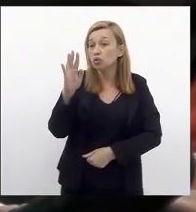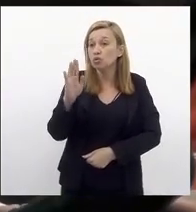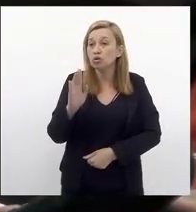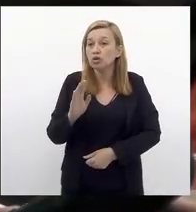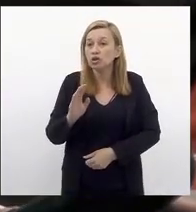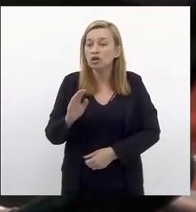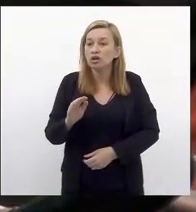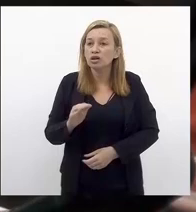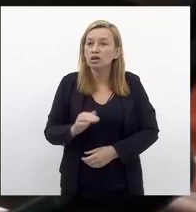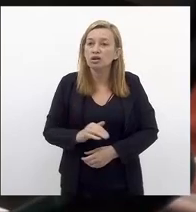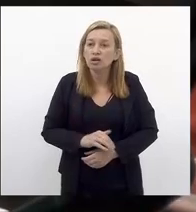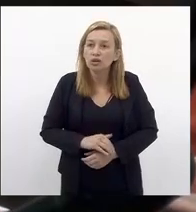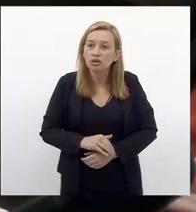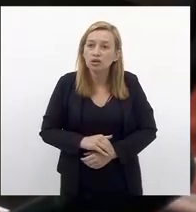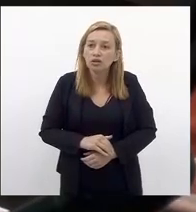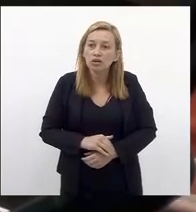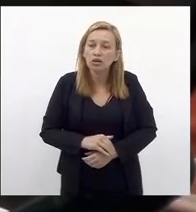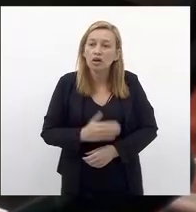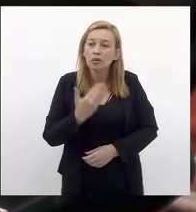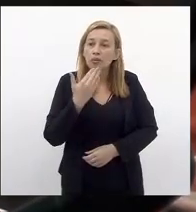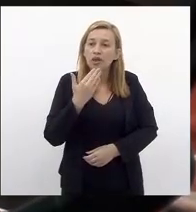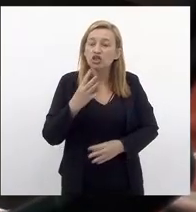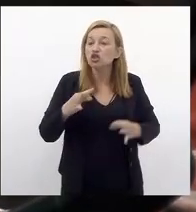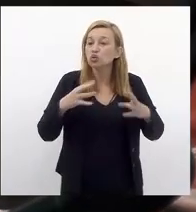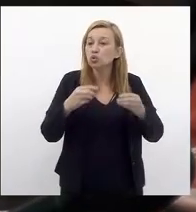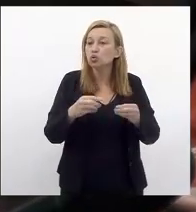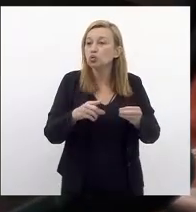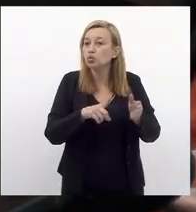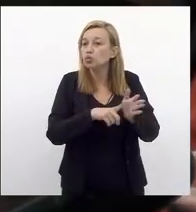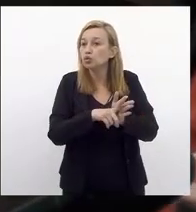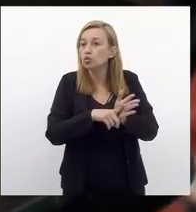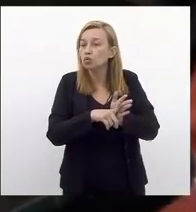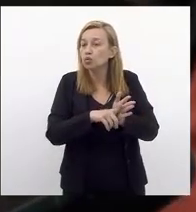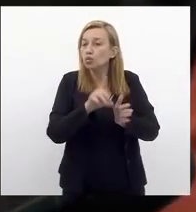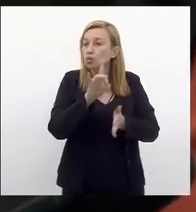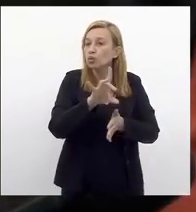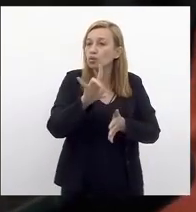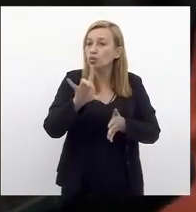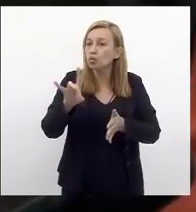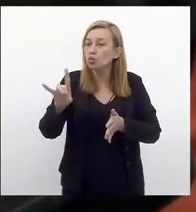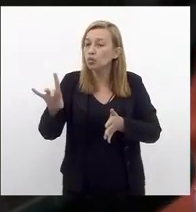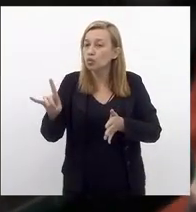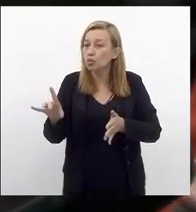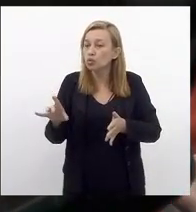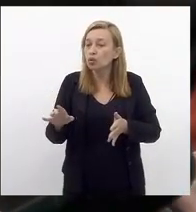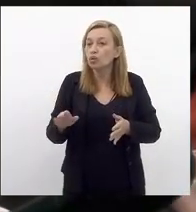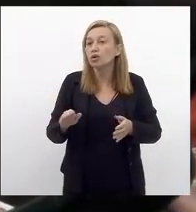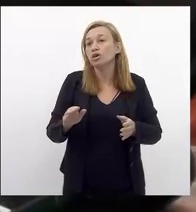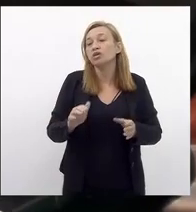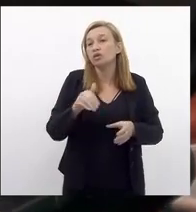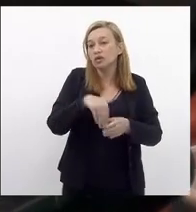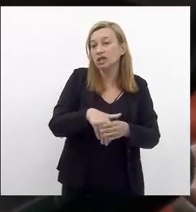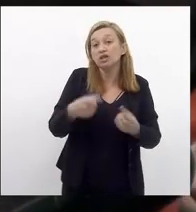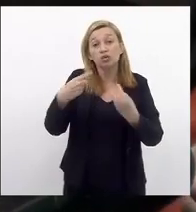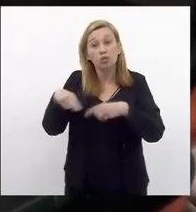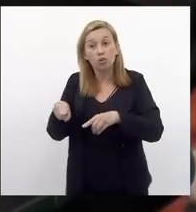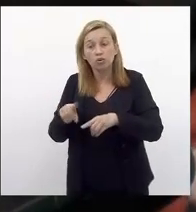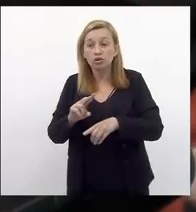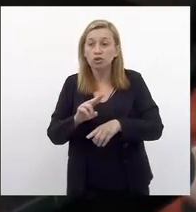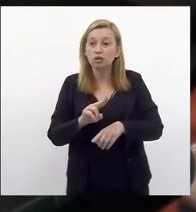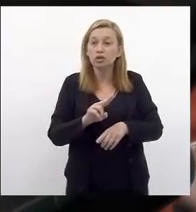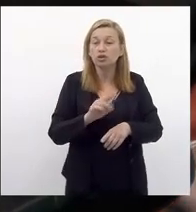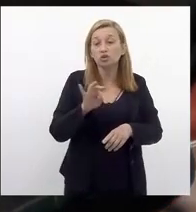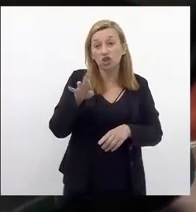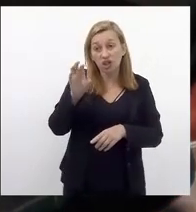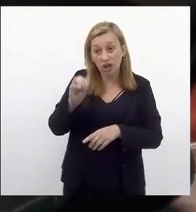portanto com verificação pode cada um explicitar se passa favor no contra de